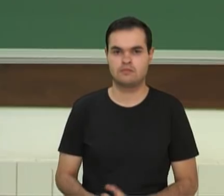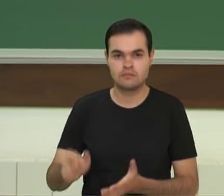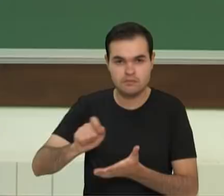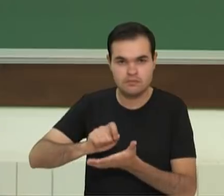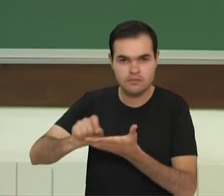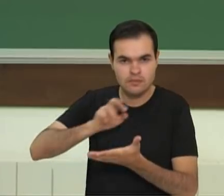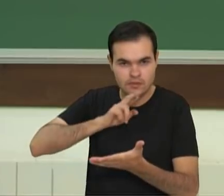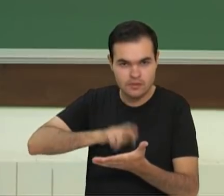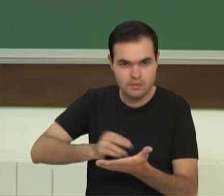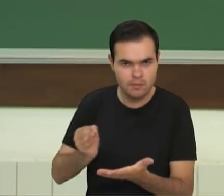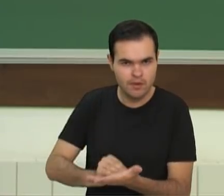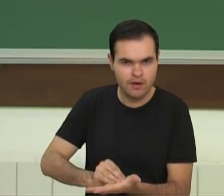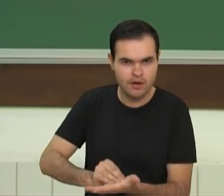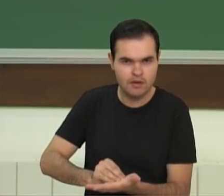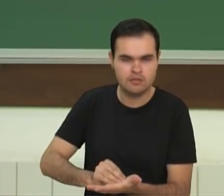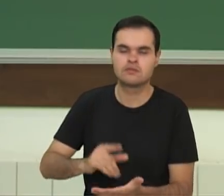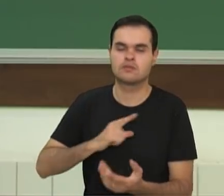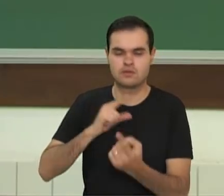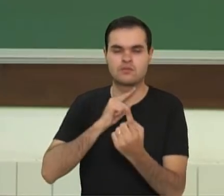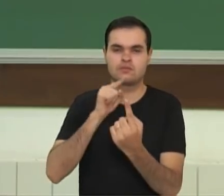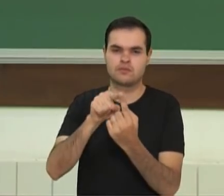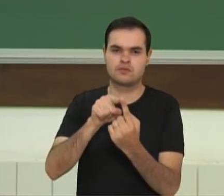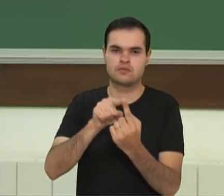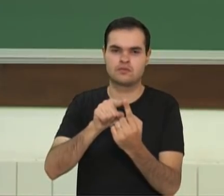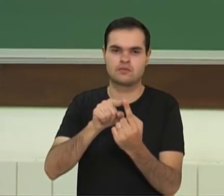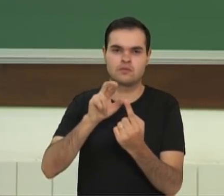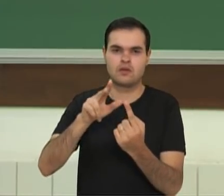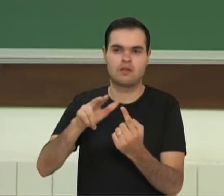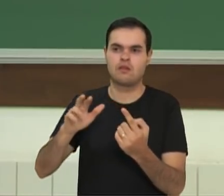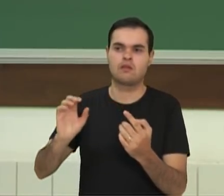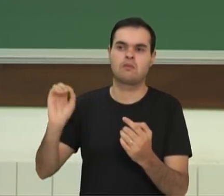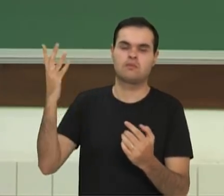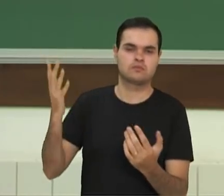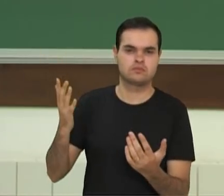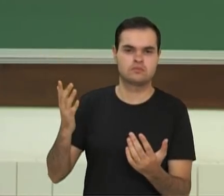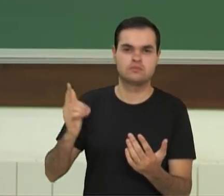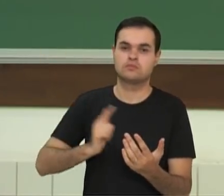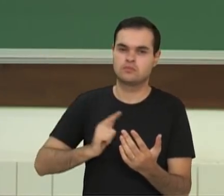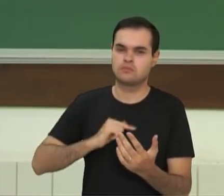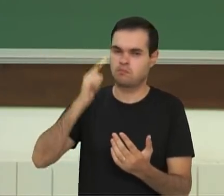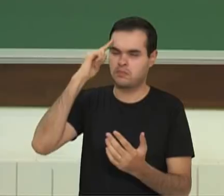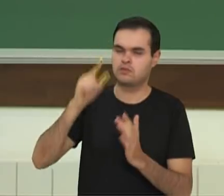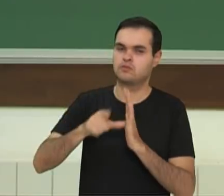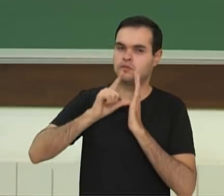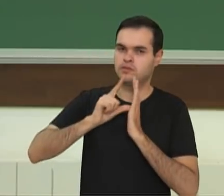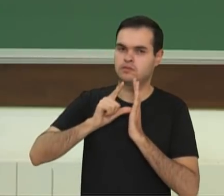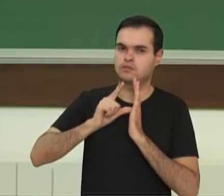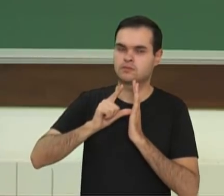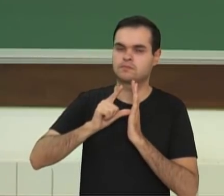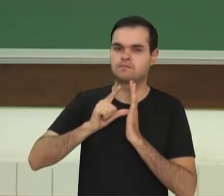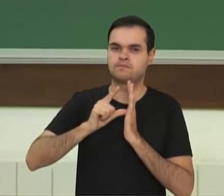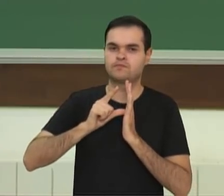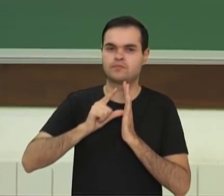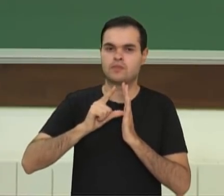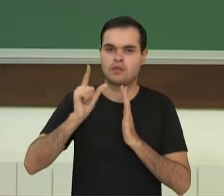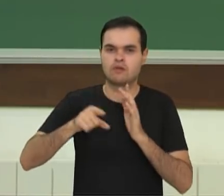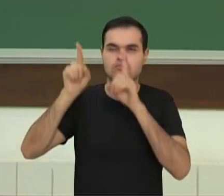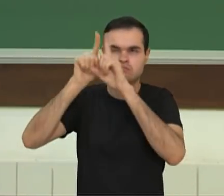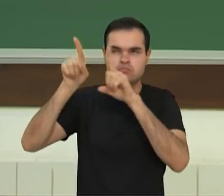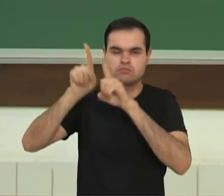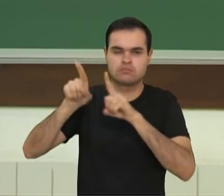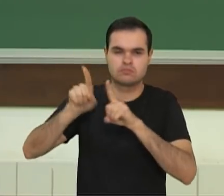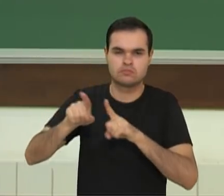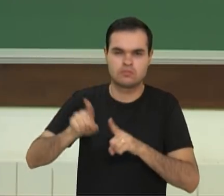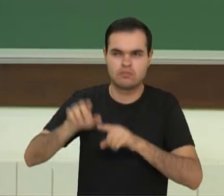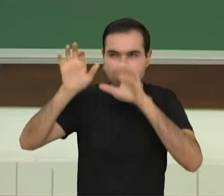Anotou sua resposta? Tem um objetivo, não é por acaso. Ele fez isso de ato pensado, repetir algumas expressões